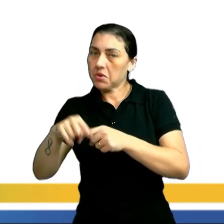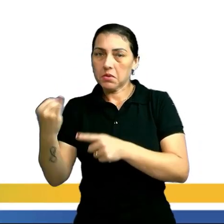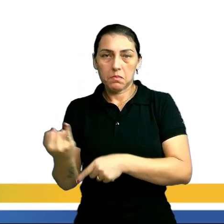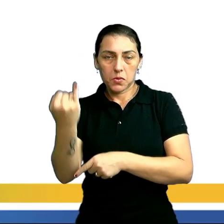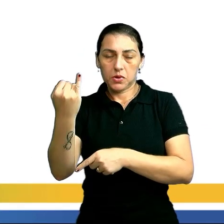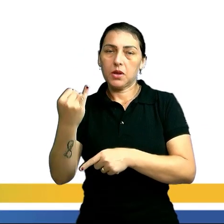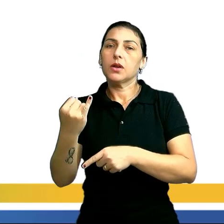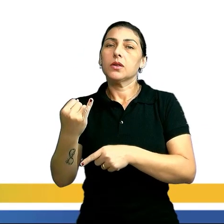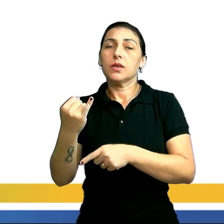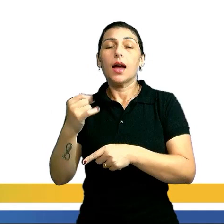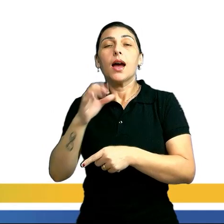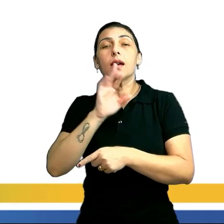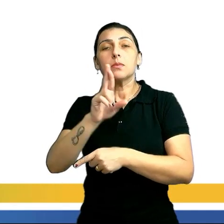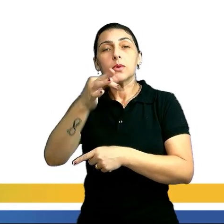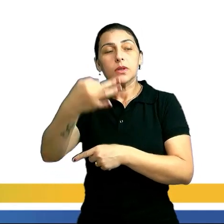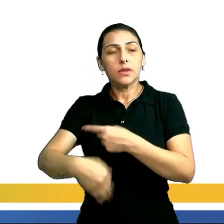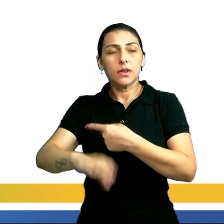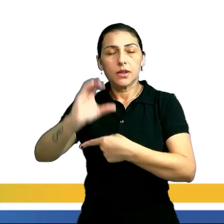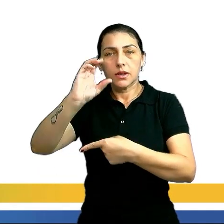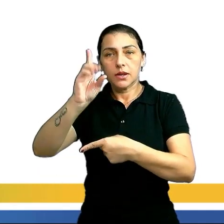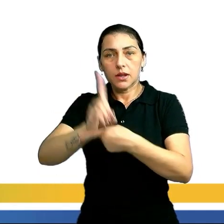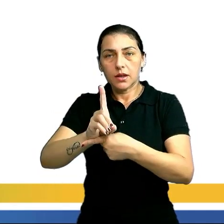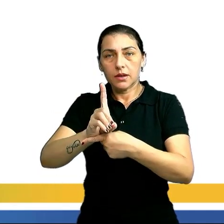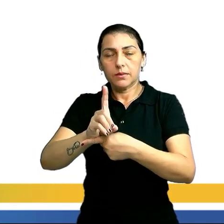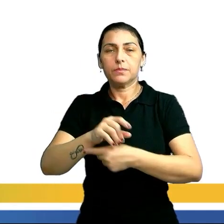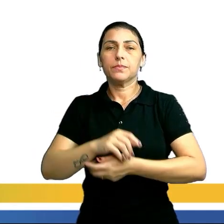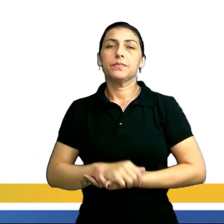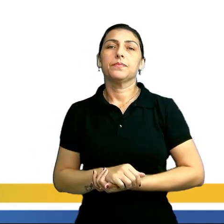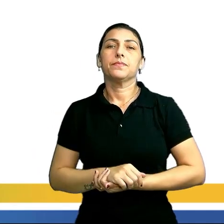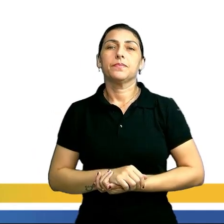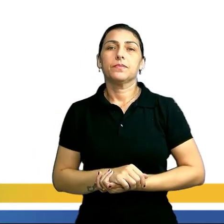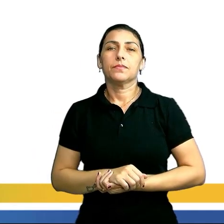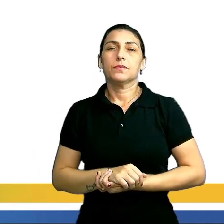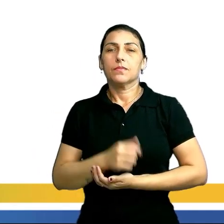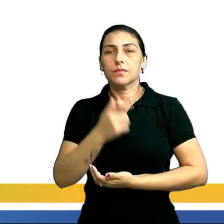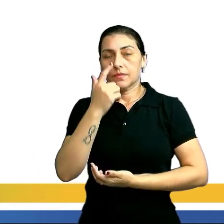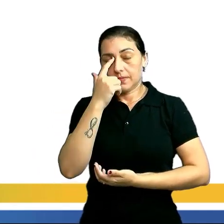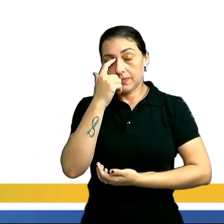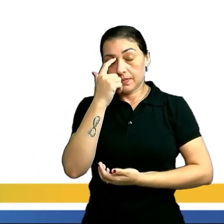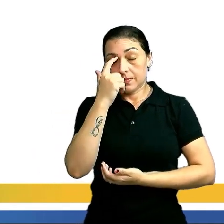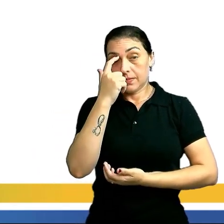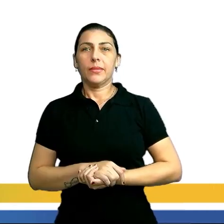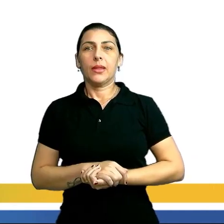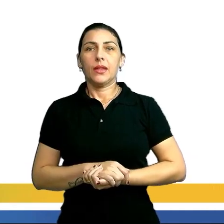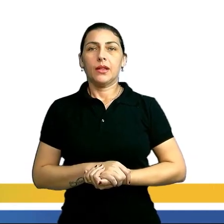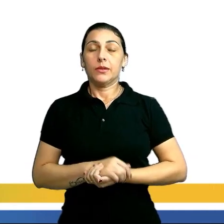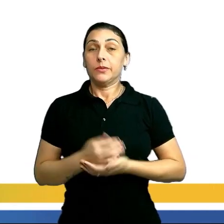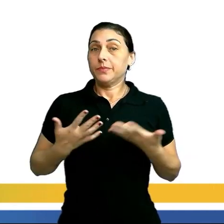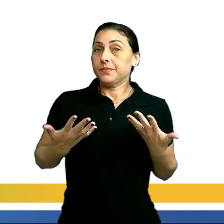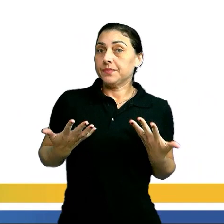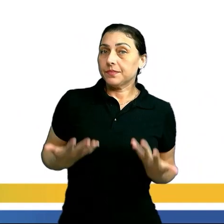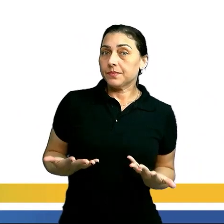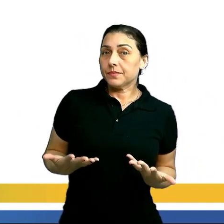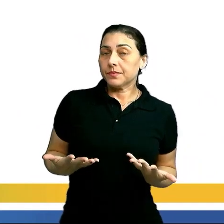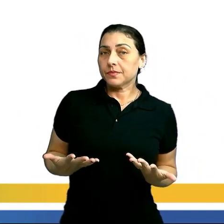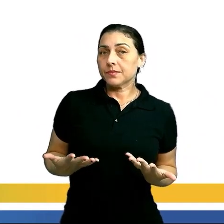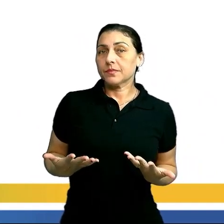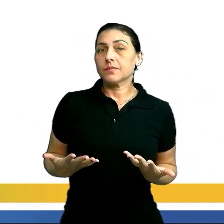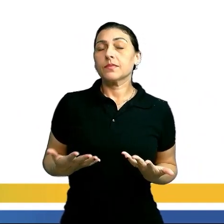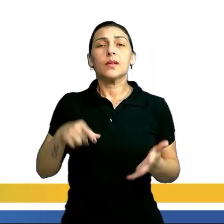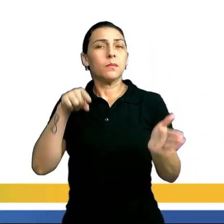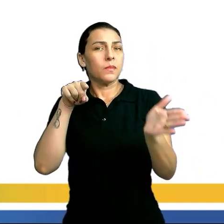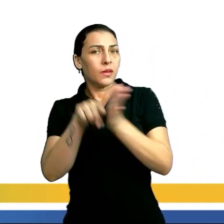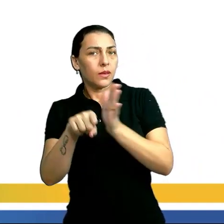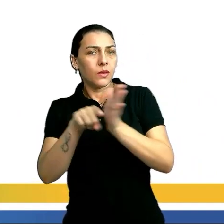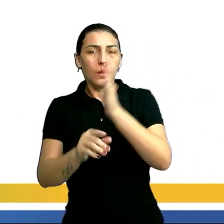dentre eles. Resposta correta, então, letra D. Ok? Vamos para a próxima. Então, mais uma